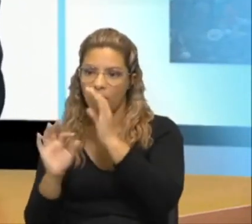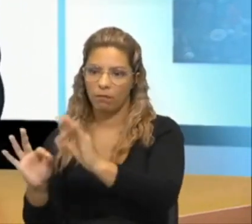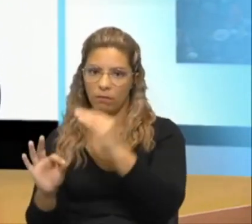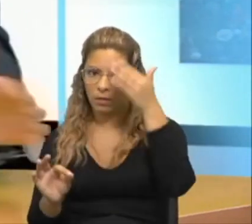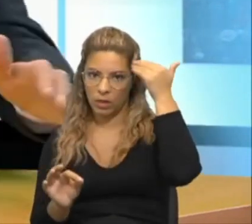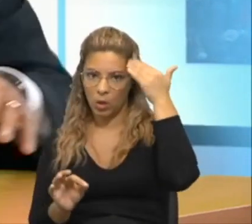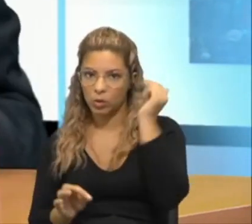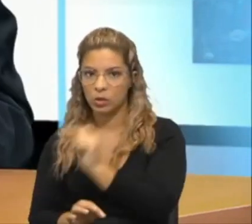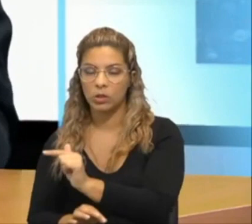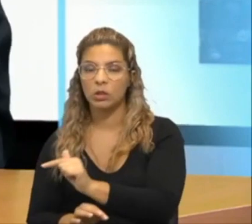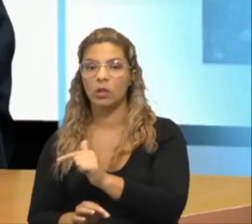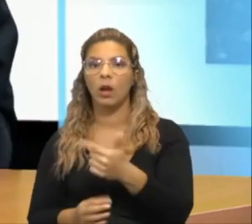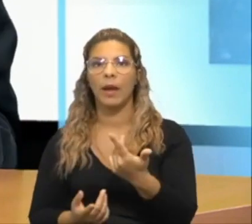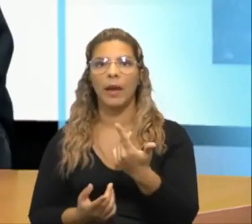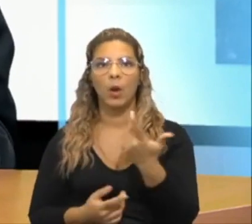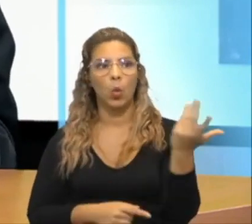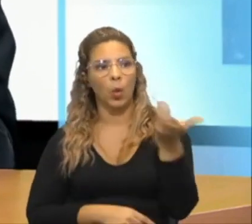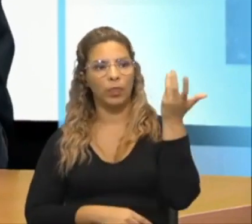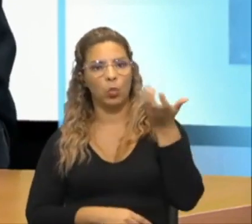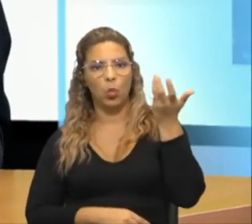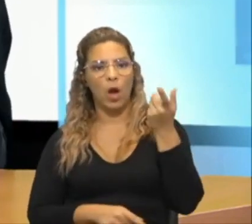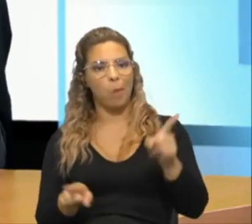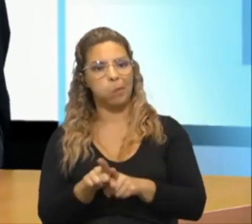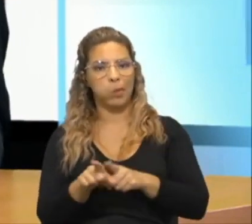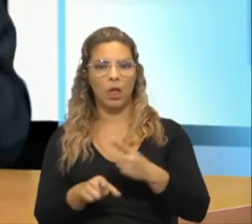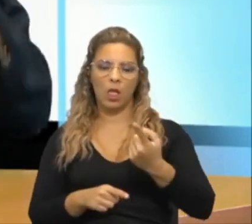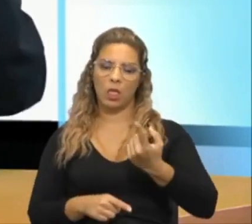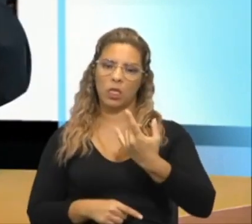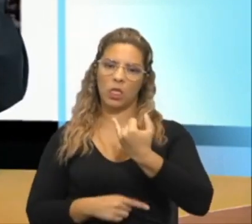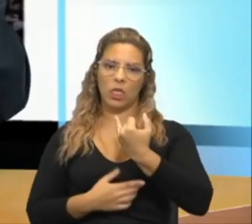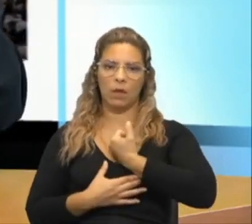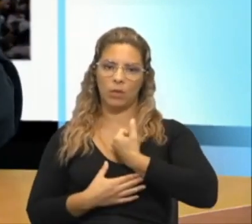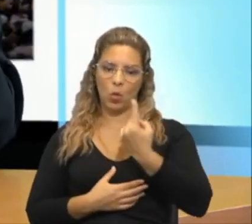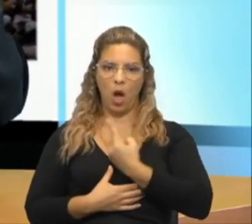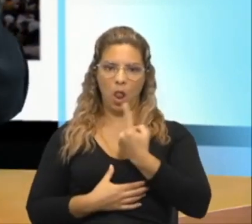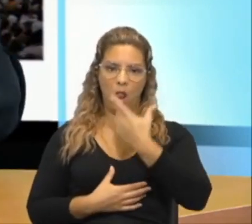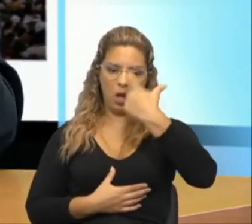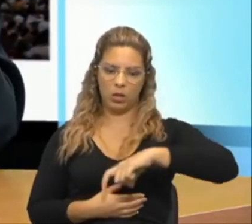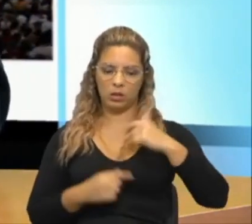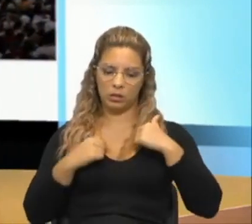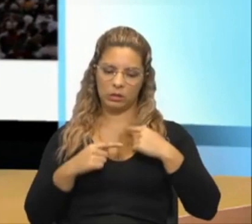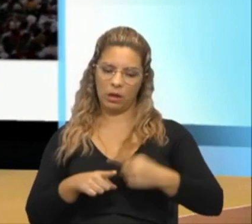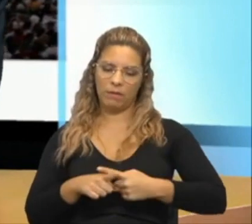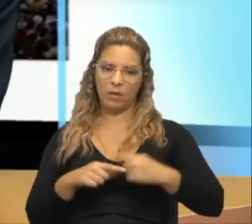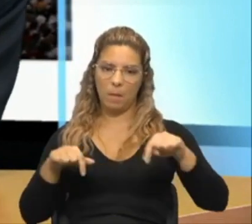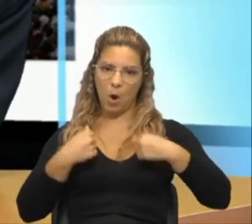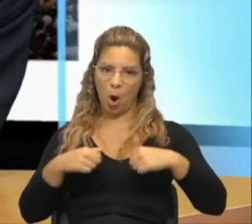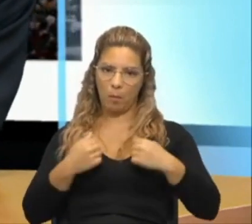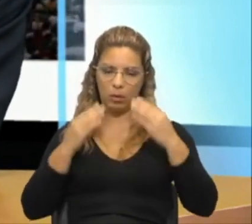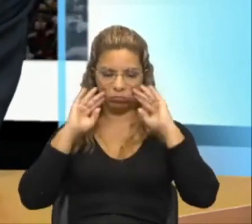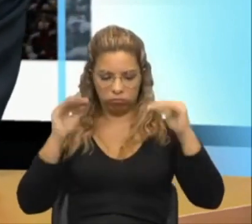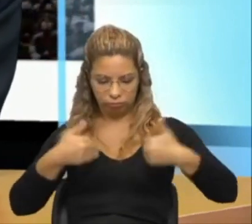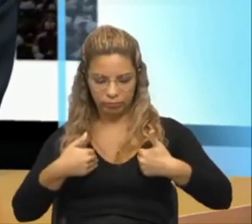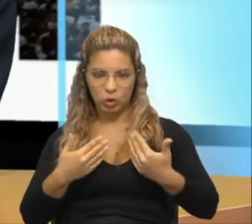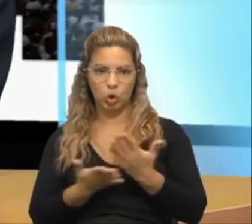podíamos, resumindo numa expressão, uma cultura individualista, em que cada pessoa pensa em si, nos seus interesses, em que se fomenta o